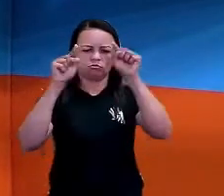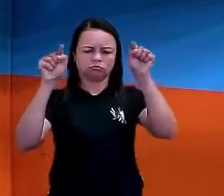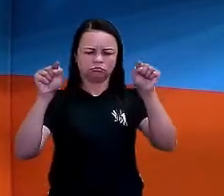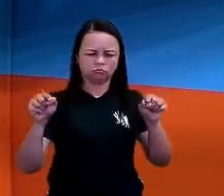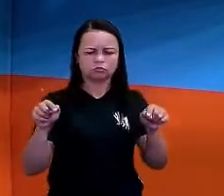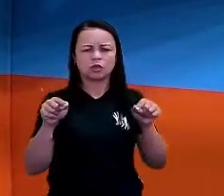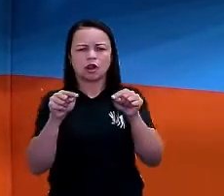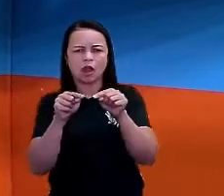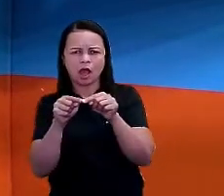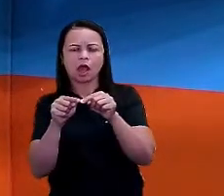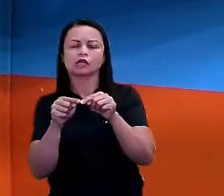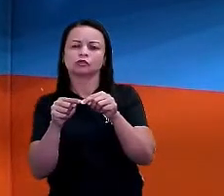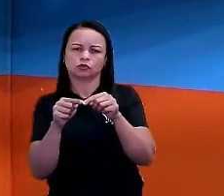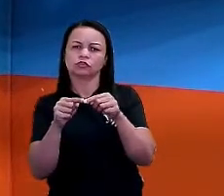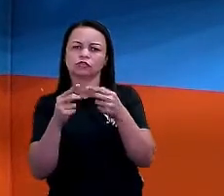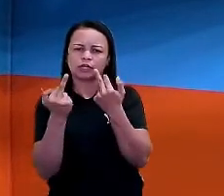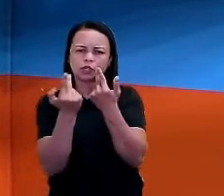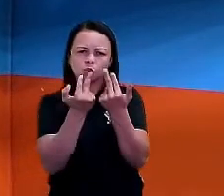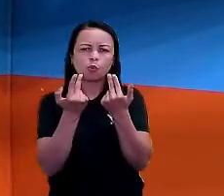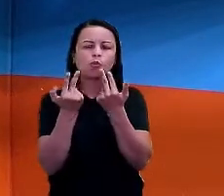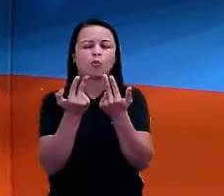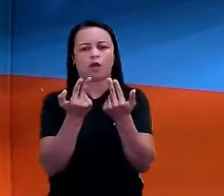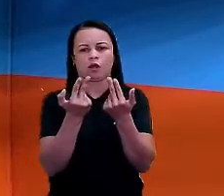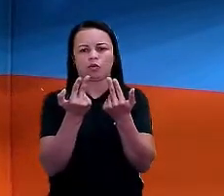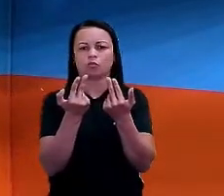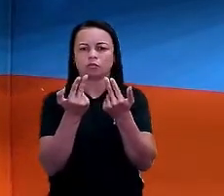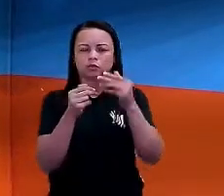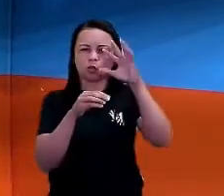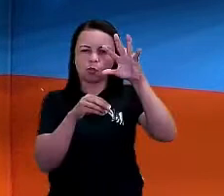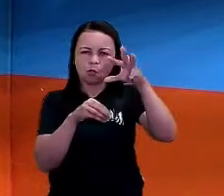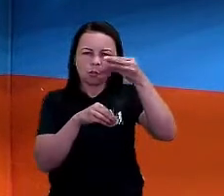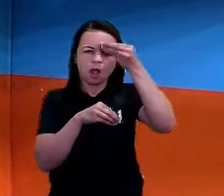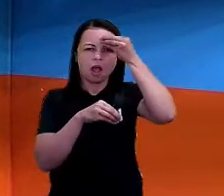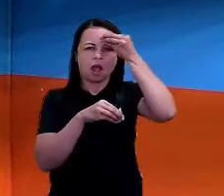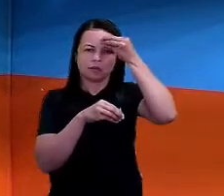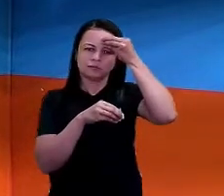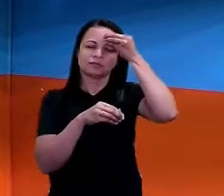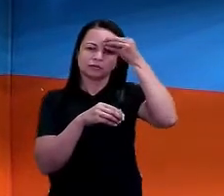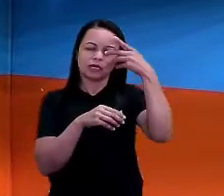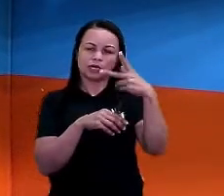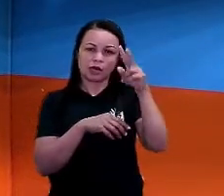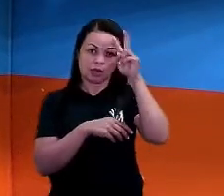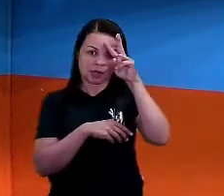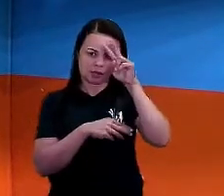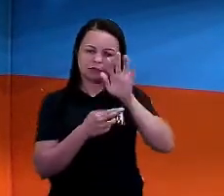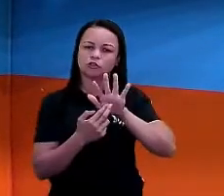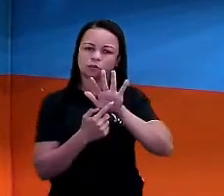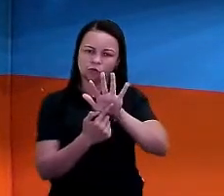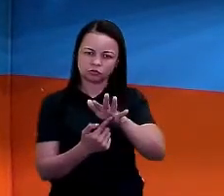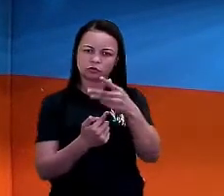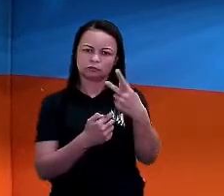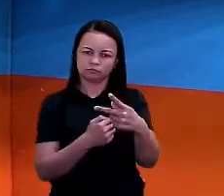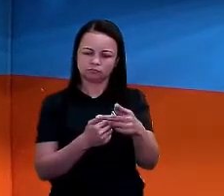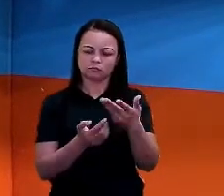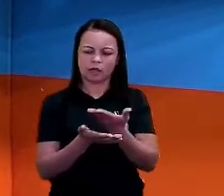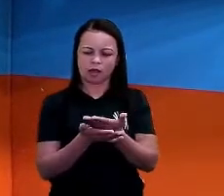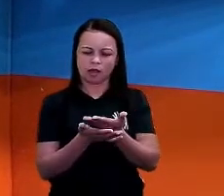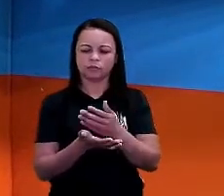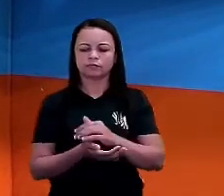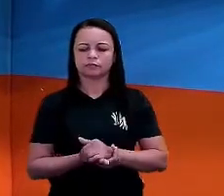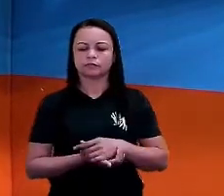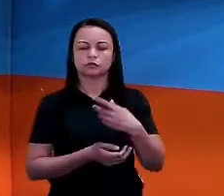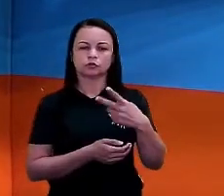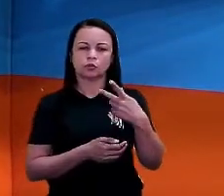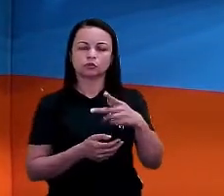tiverem exatamente a mesma medida. Se liga nisso, guarda isso, relembra, porque a gente já trouxe isso aqui. Todos os seus ângulos